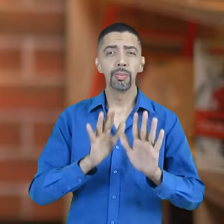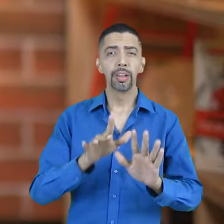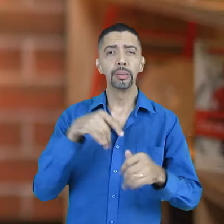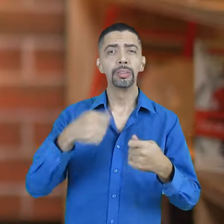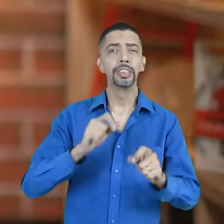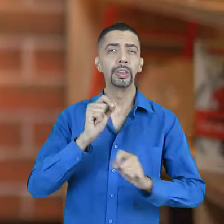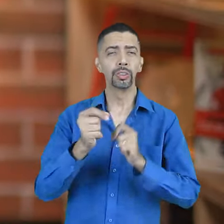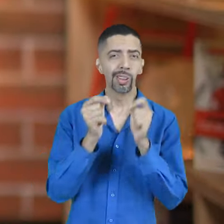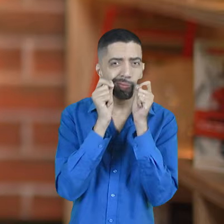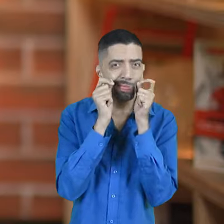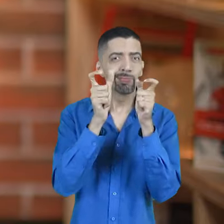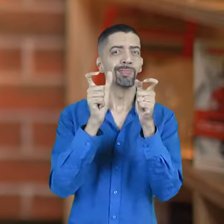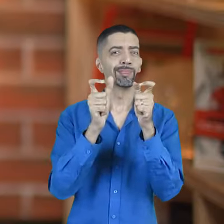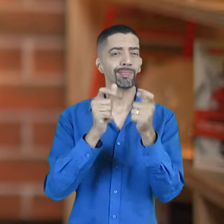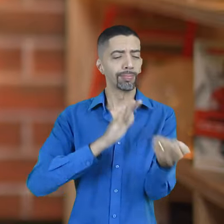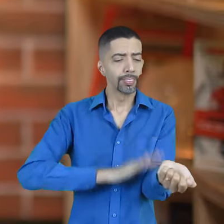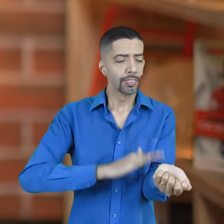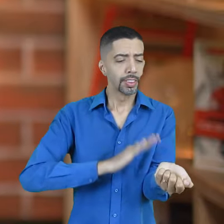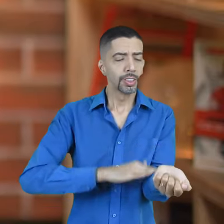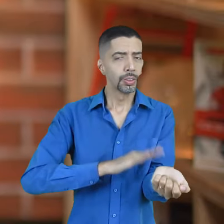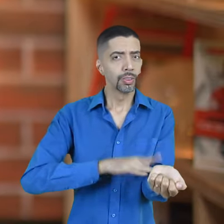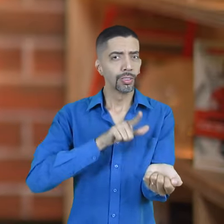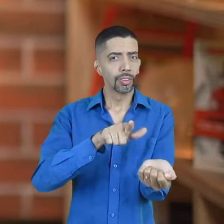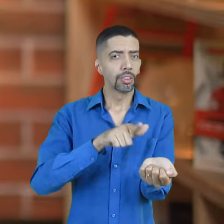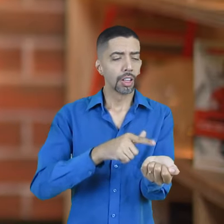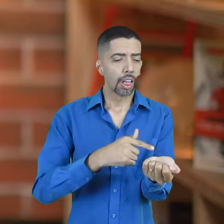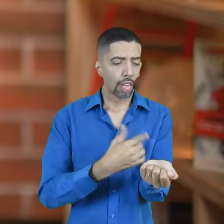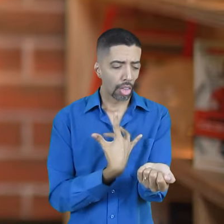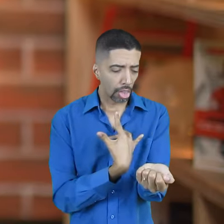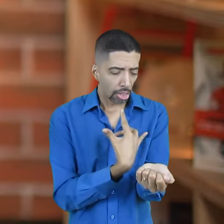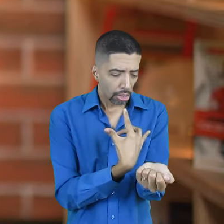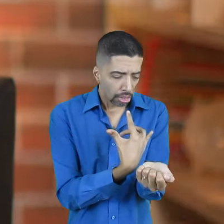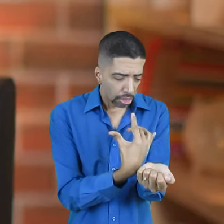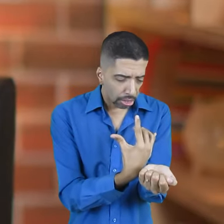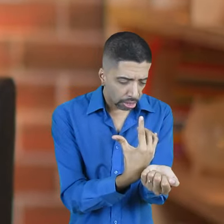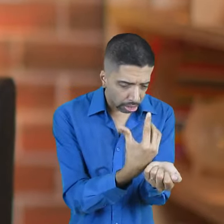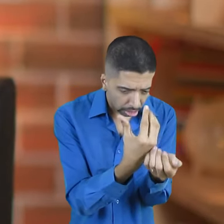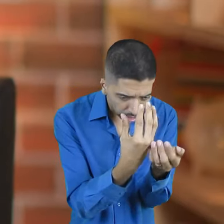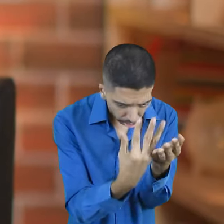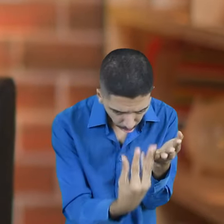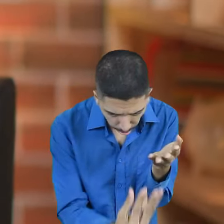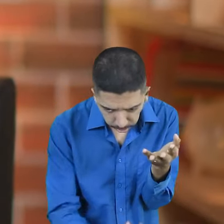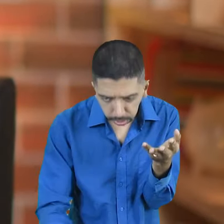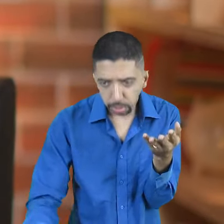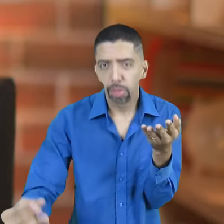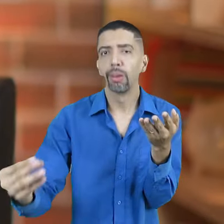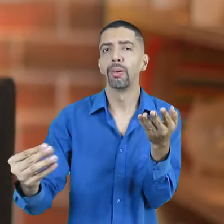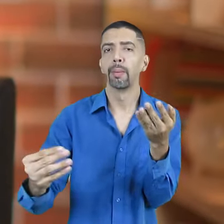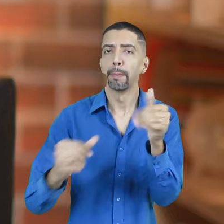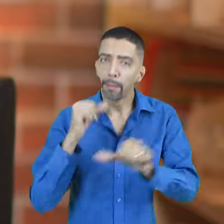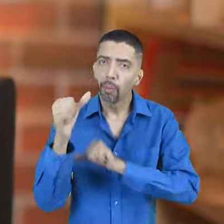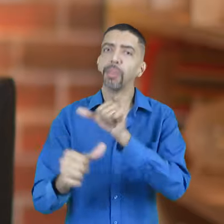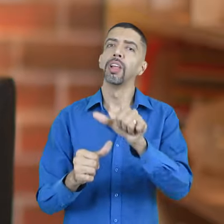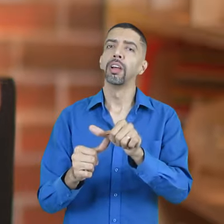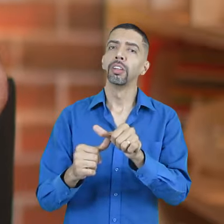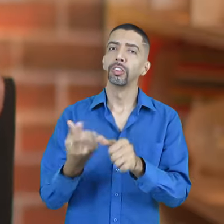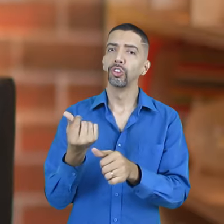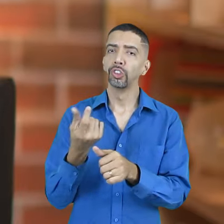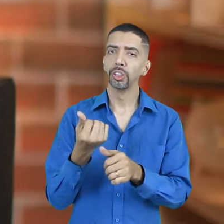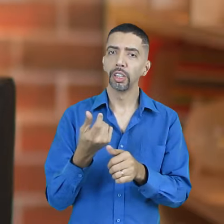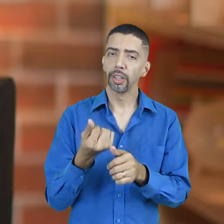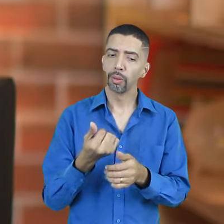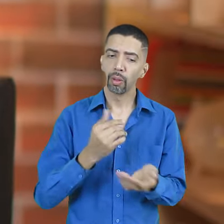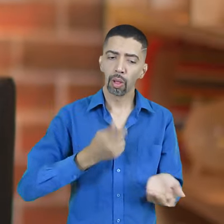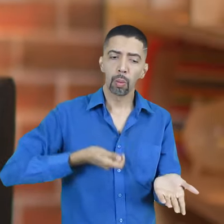você trocar os vícios que estão levando você lá, ladeira abaixo, colocando esses vícios de lado, colocando